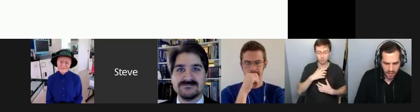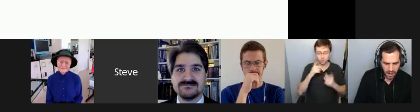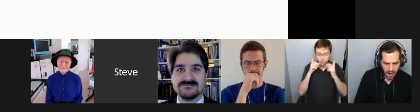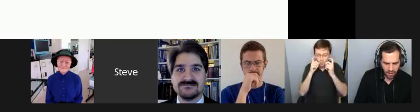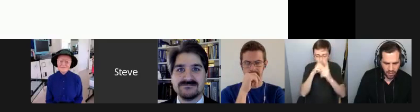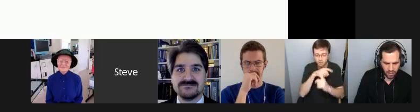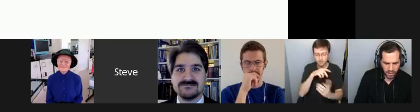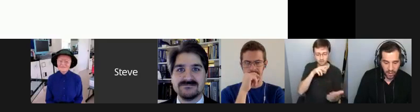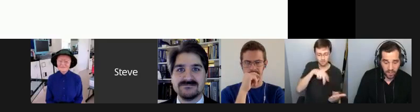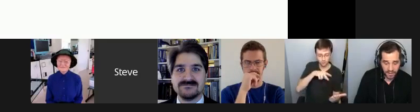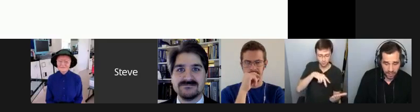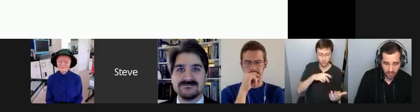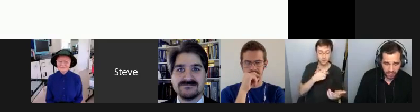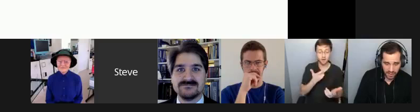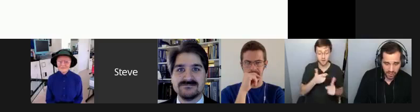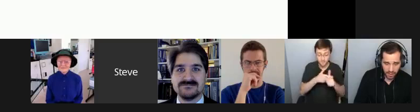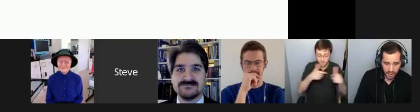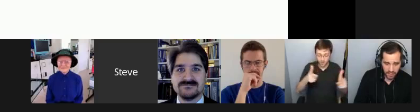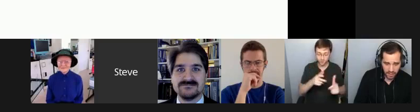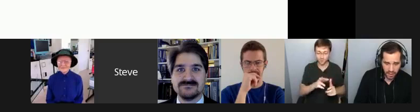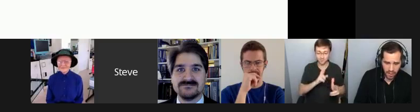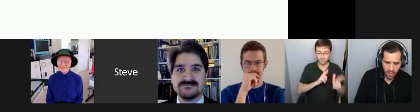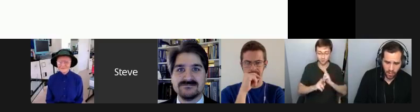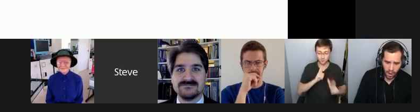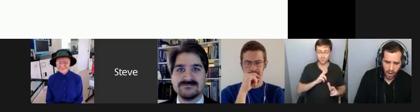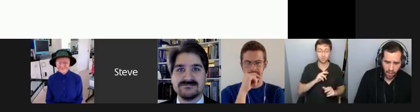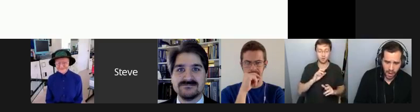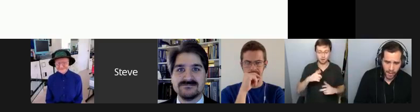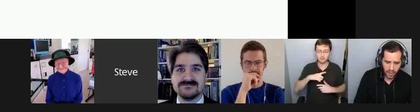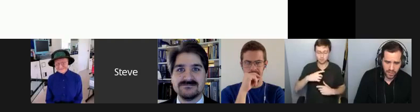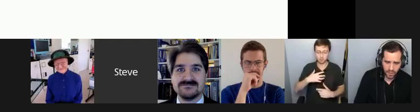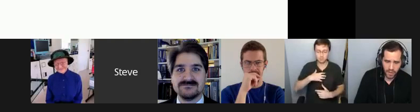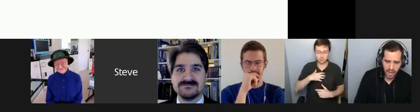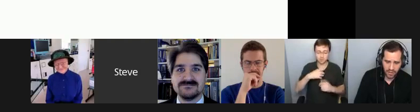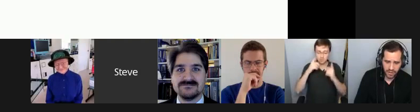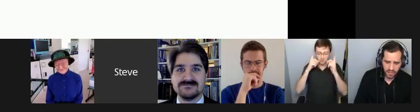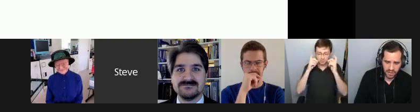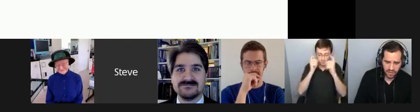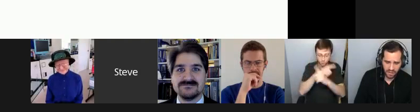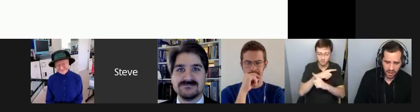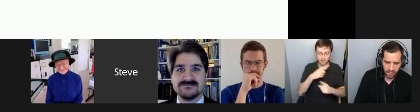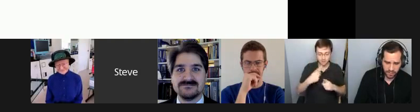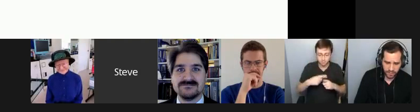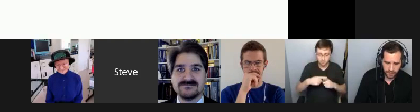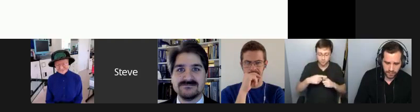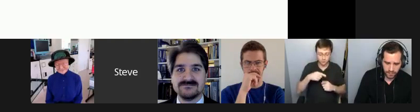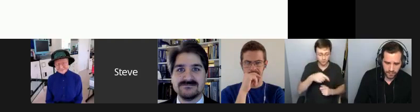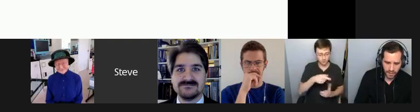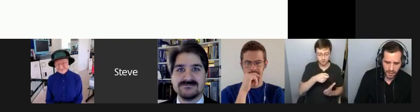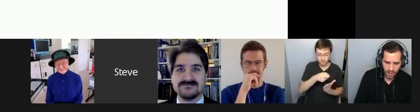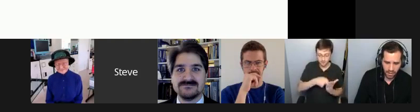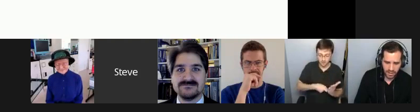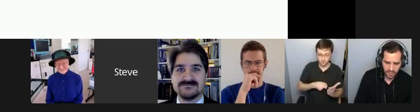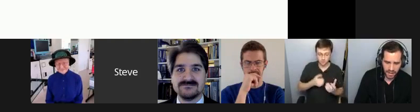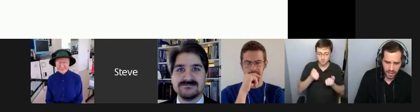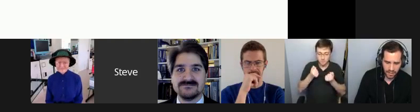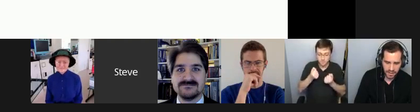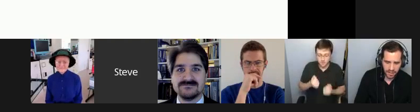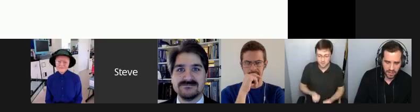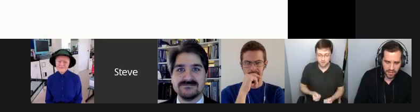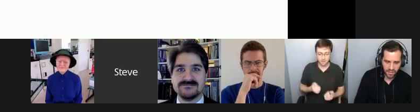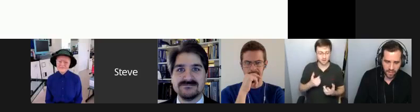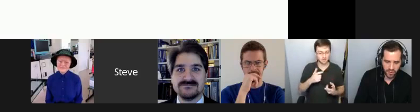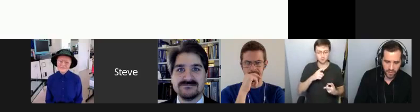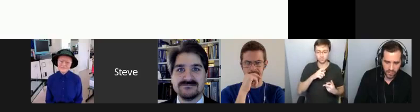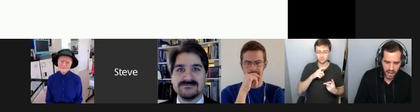fizeram eu fiz alguns questionamentos. Qual a maior dificuldade que vocês tiveram? Então eles falaram,